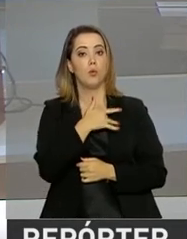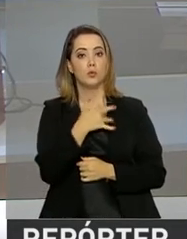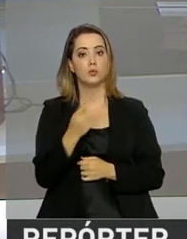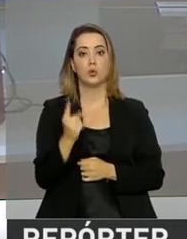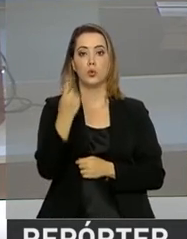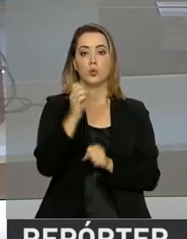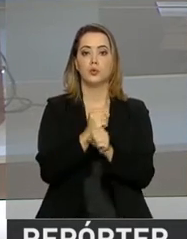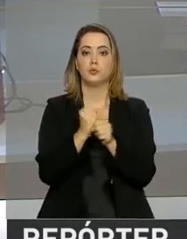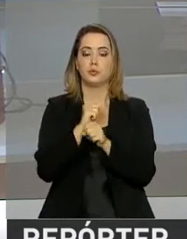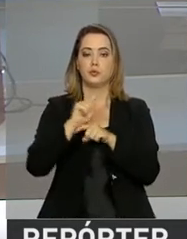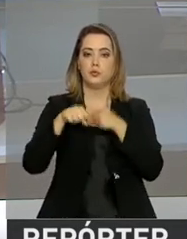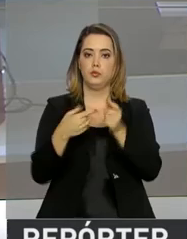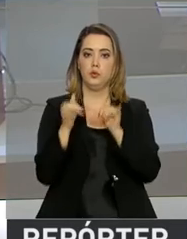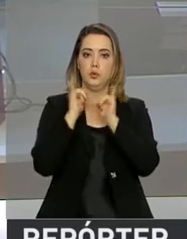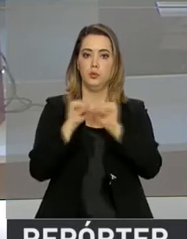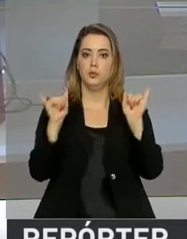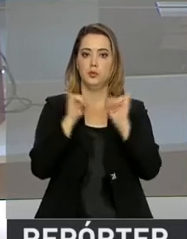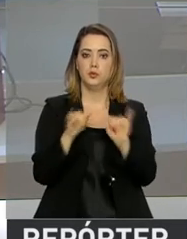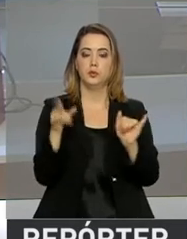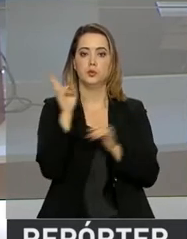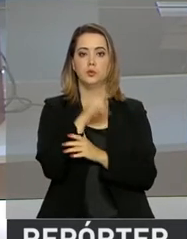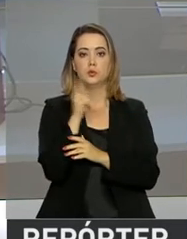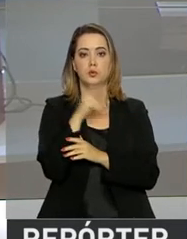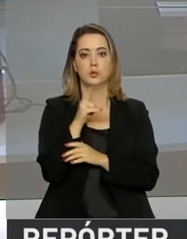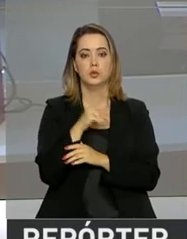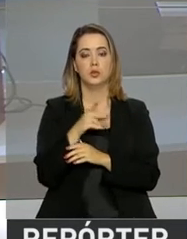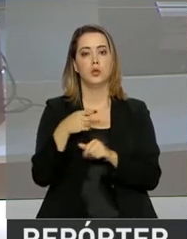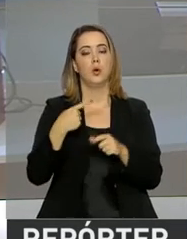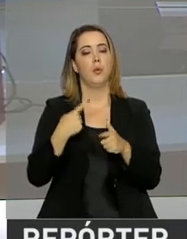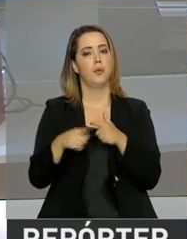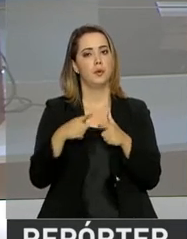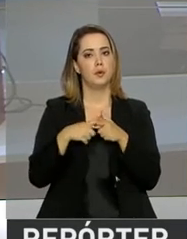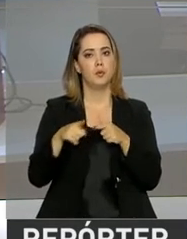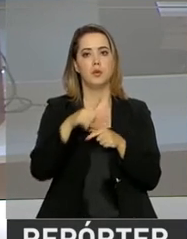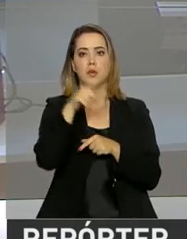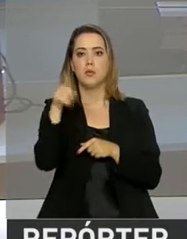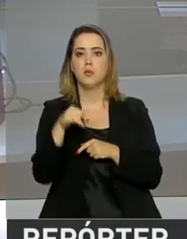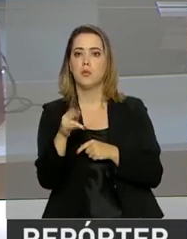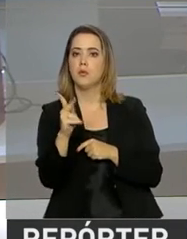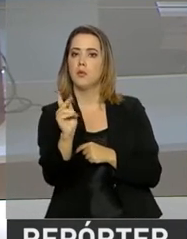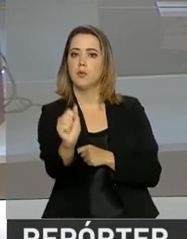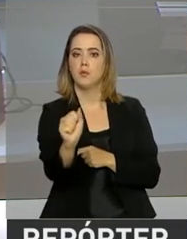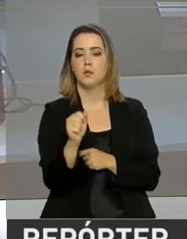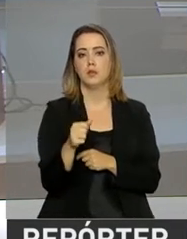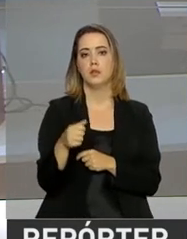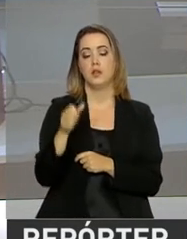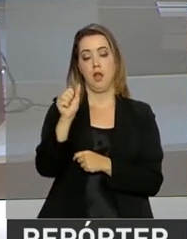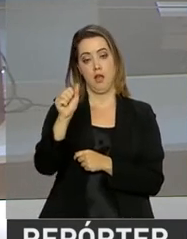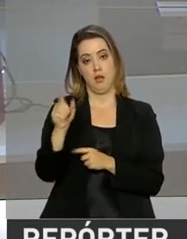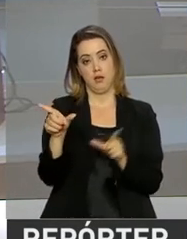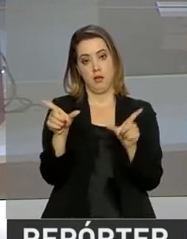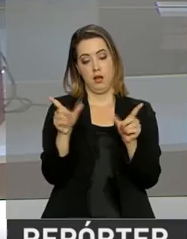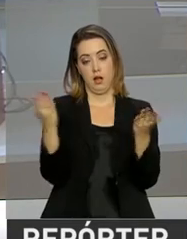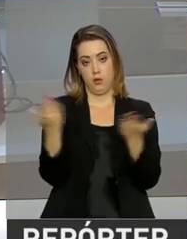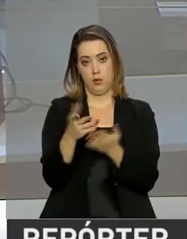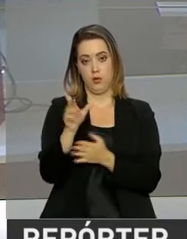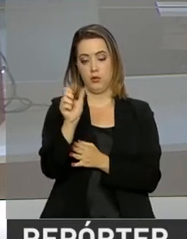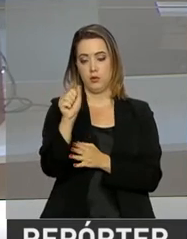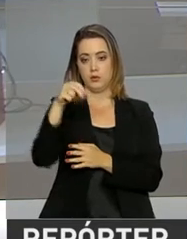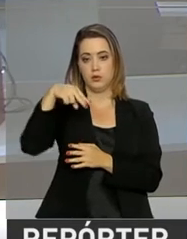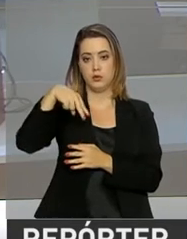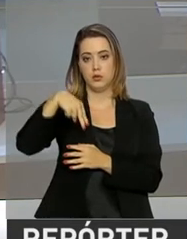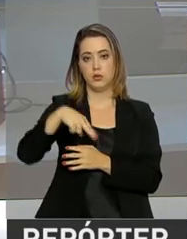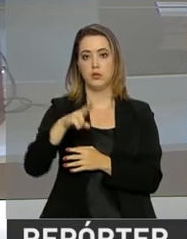ano após o anúncio de emergência no país por conta da epidemia dise que a agência nacional de vigilância sanitária anvisa e do